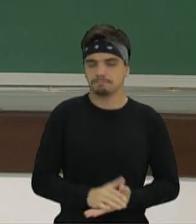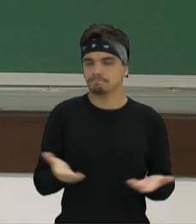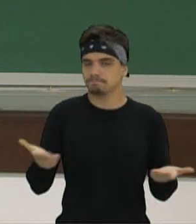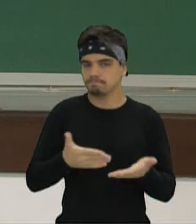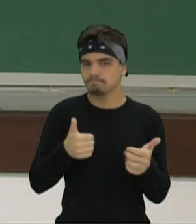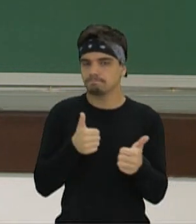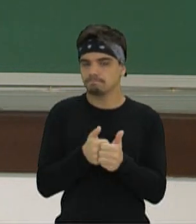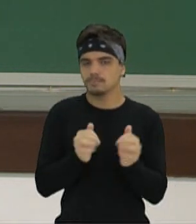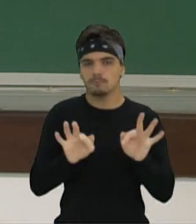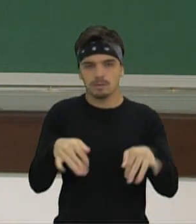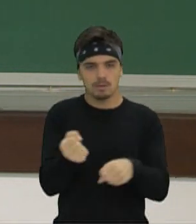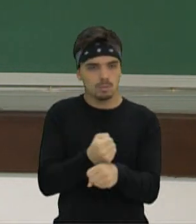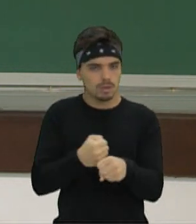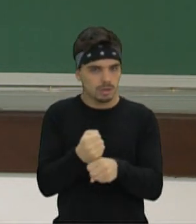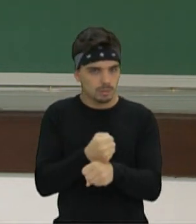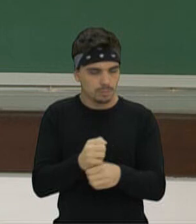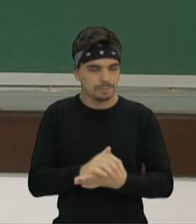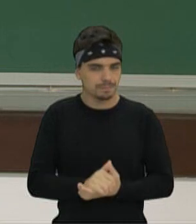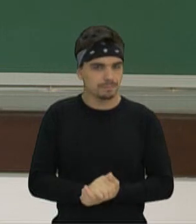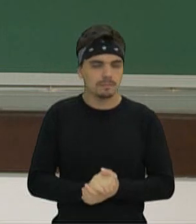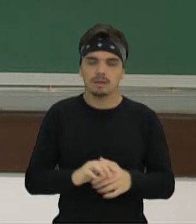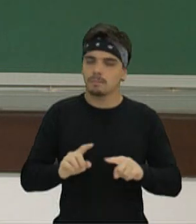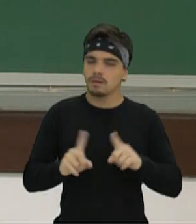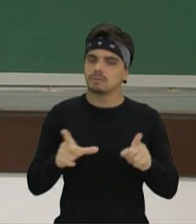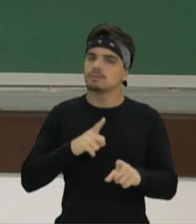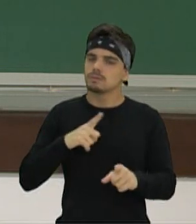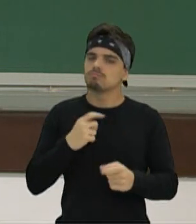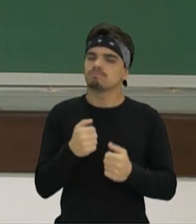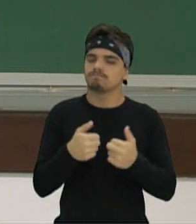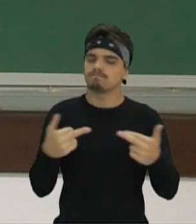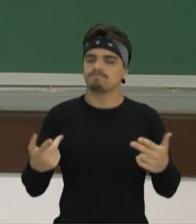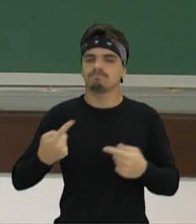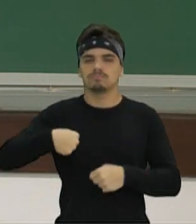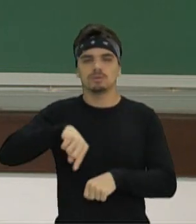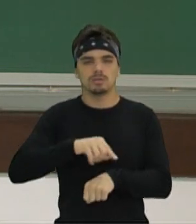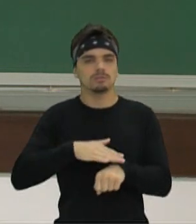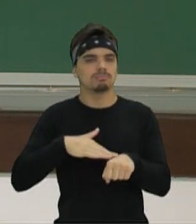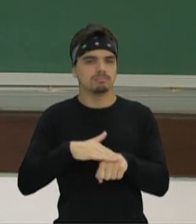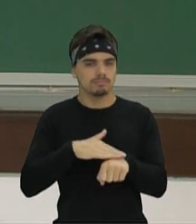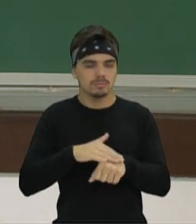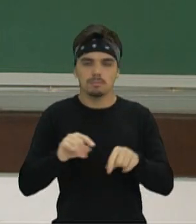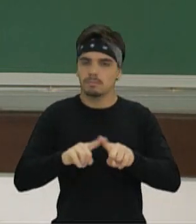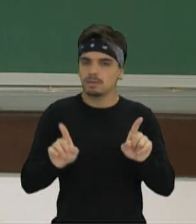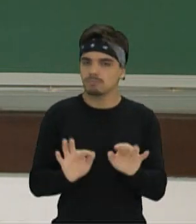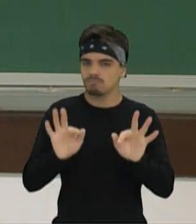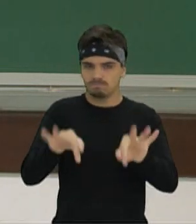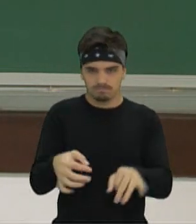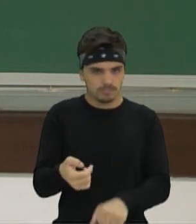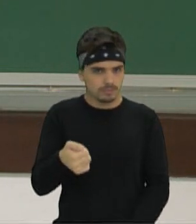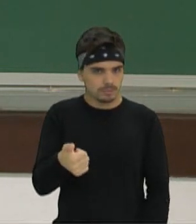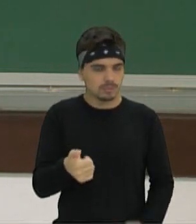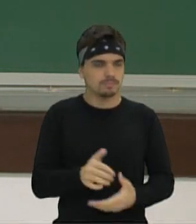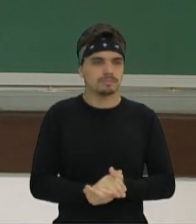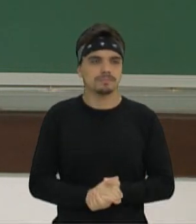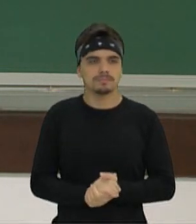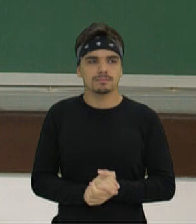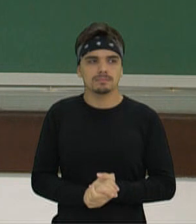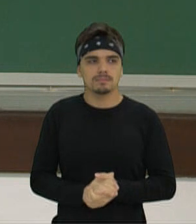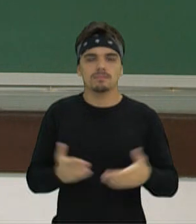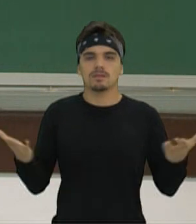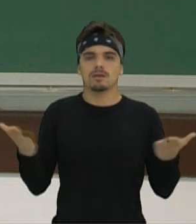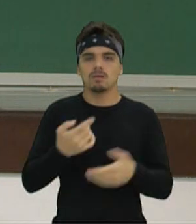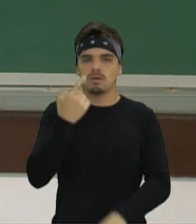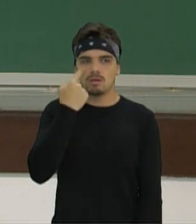aí próximos do final do ano letivo. Ainda tem algumas coisas para a gente poder ir conversando, mas tá acabando, hein? Sigam firmes aí.